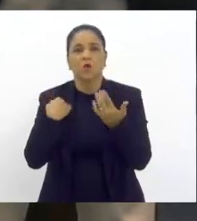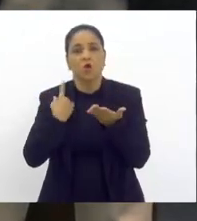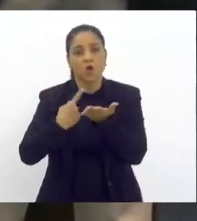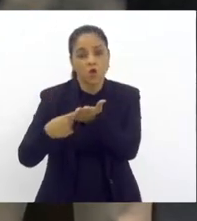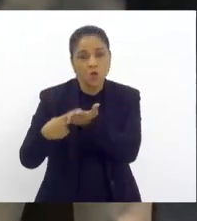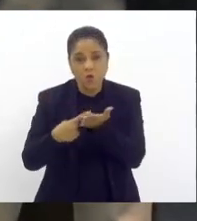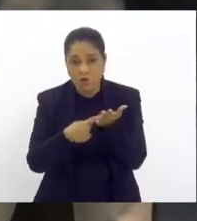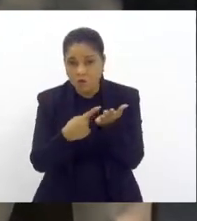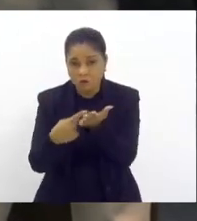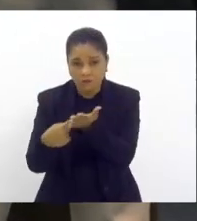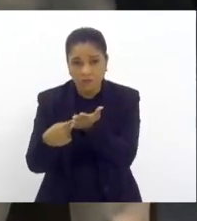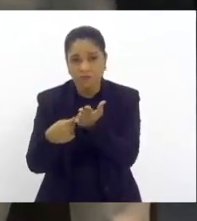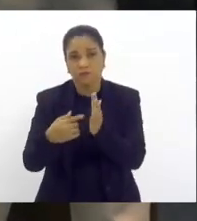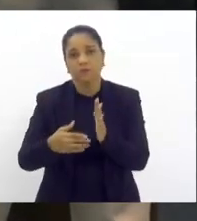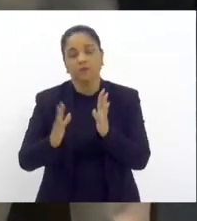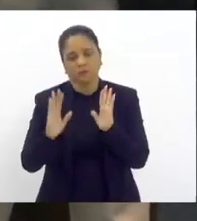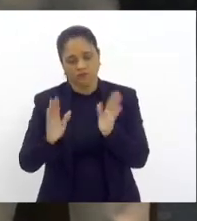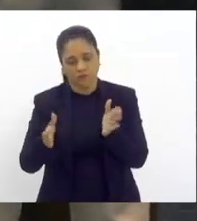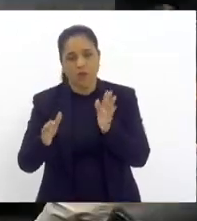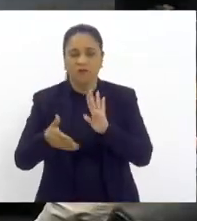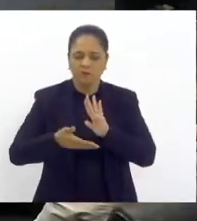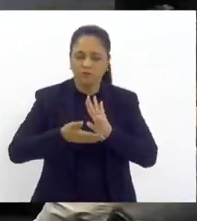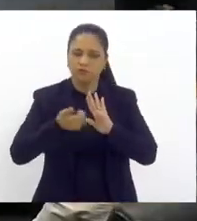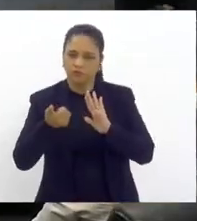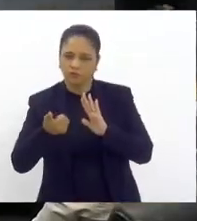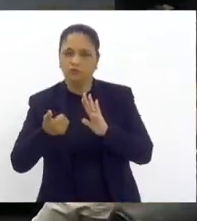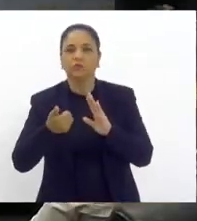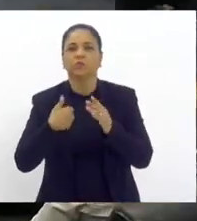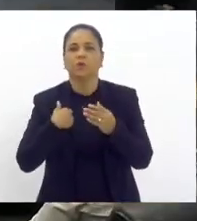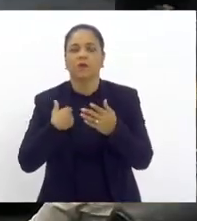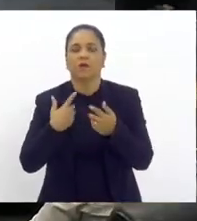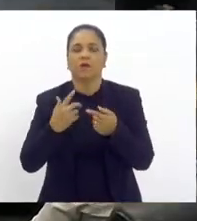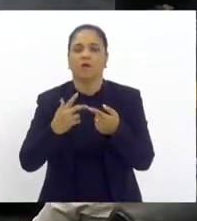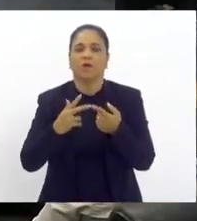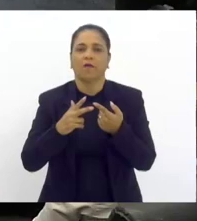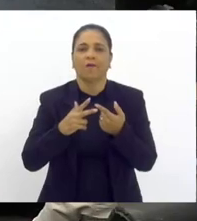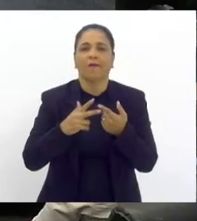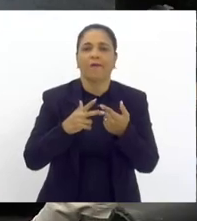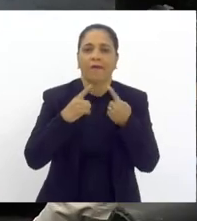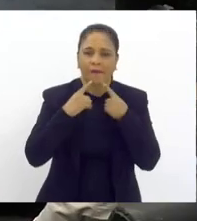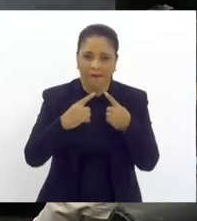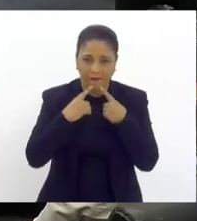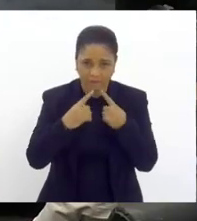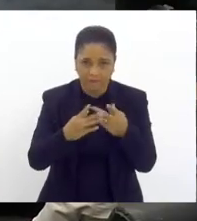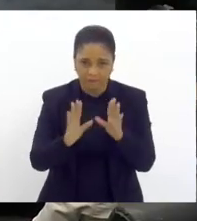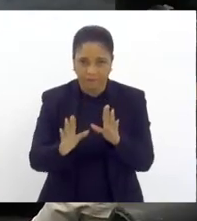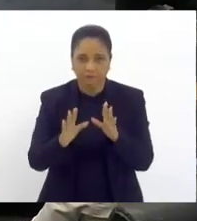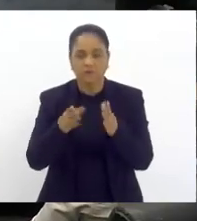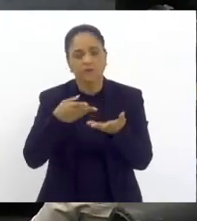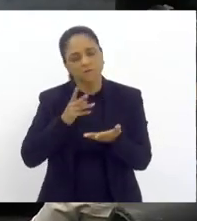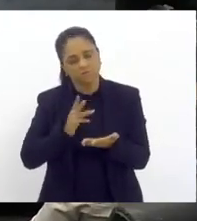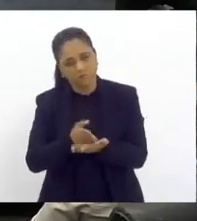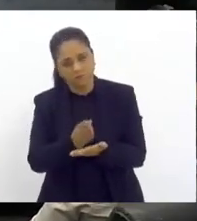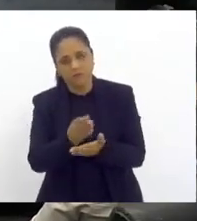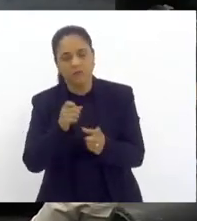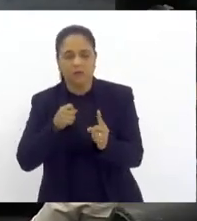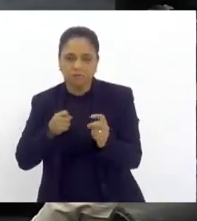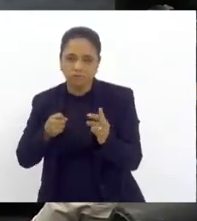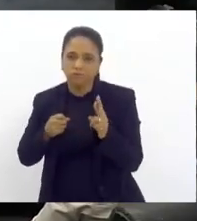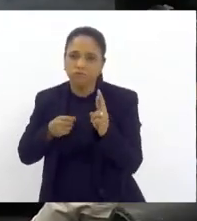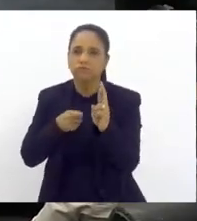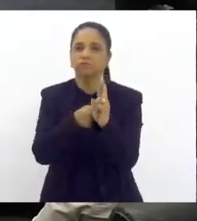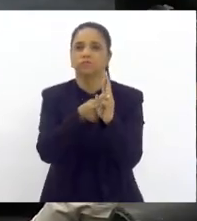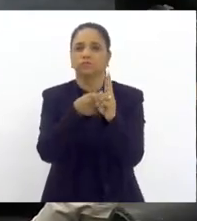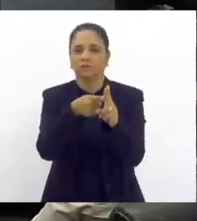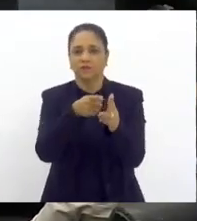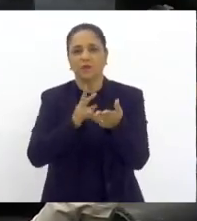eu retiro os destaques. Muito obrigada. Que siga a Procuradoria aí nos bons ventos das